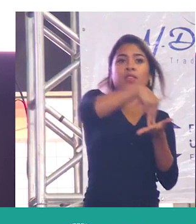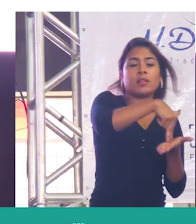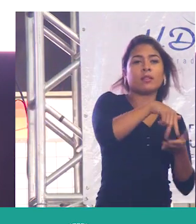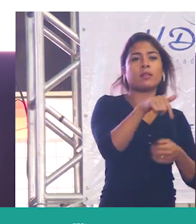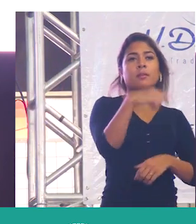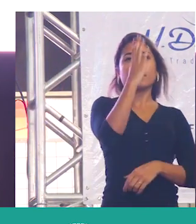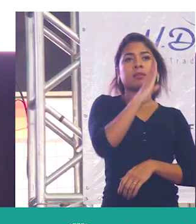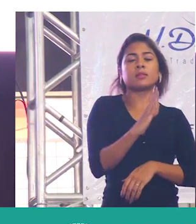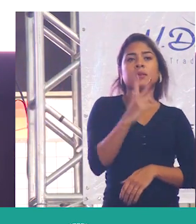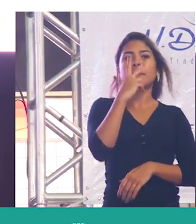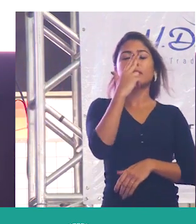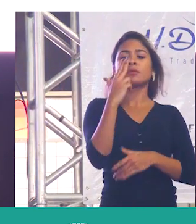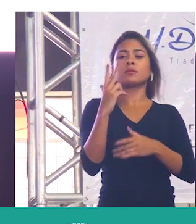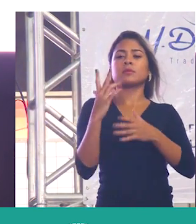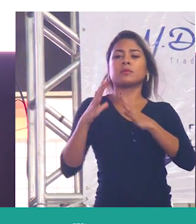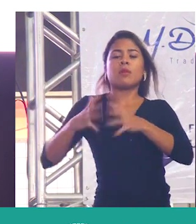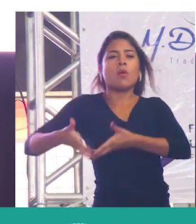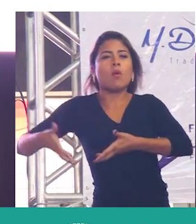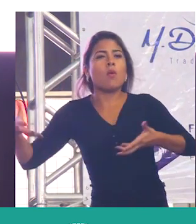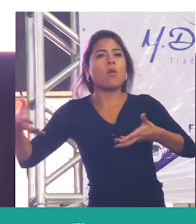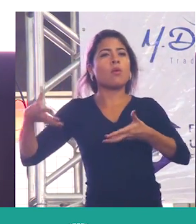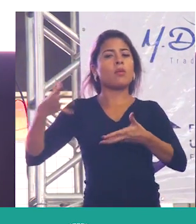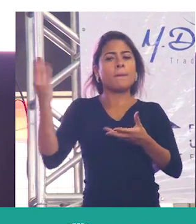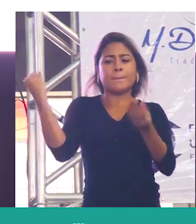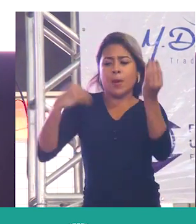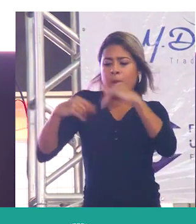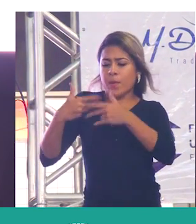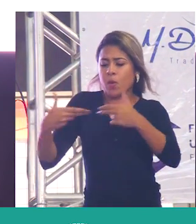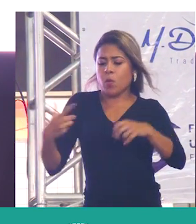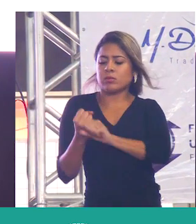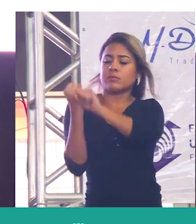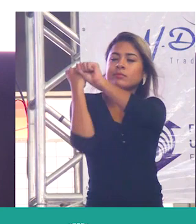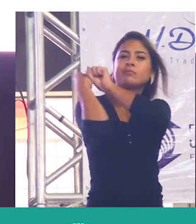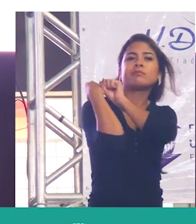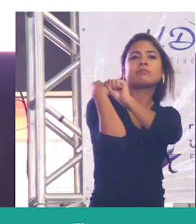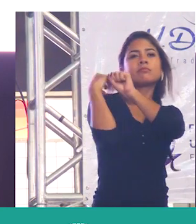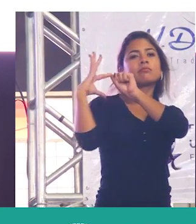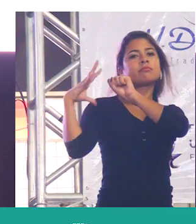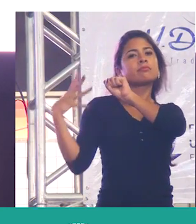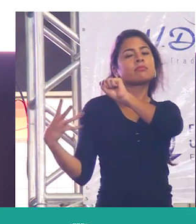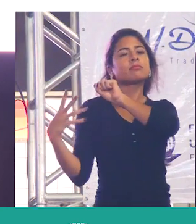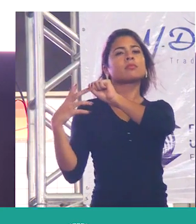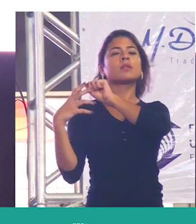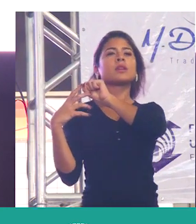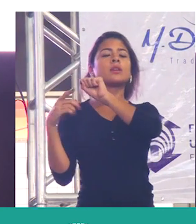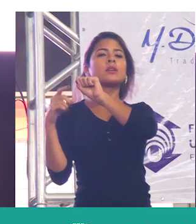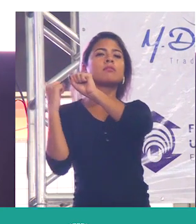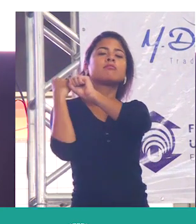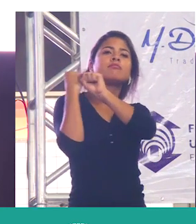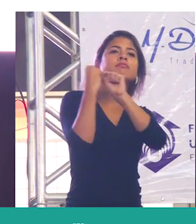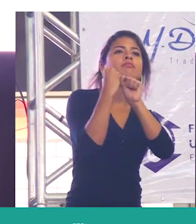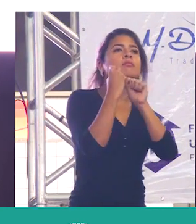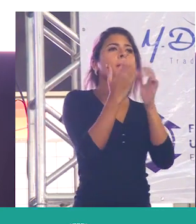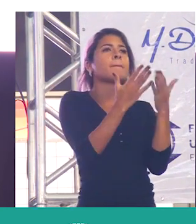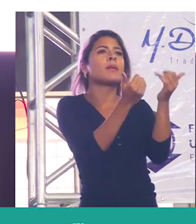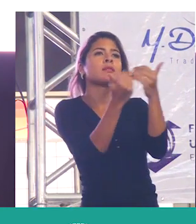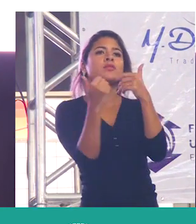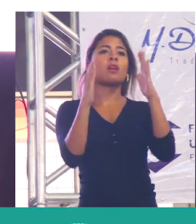trouxinha, puxando a sua trouxinha embaixo de viadutos, pedindo auxílio de casa em